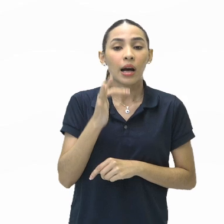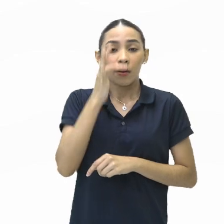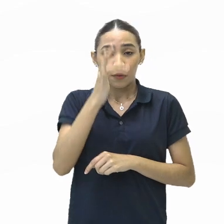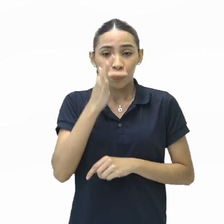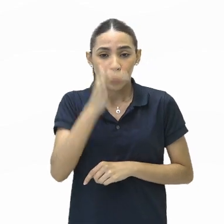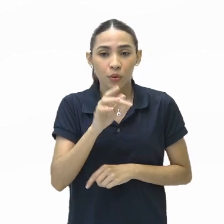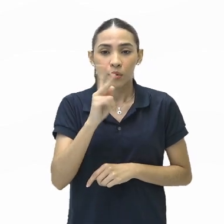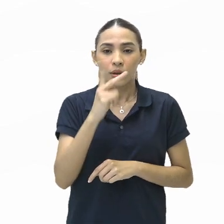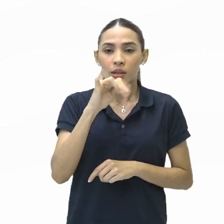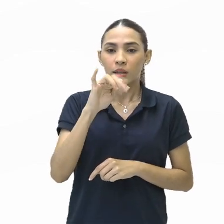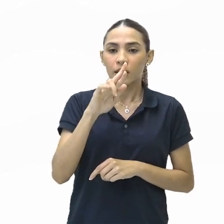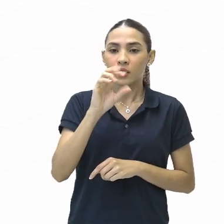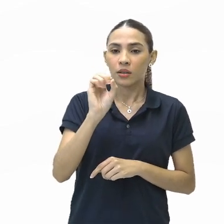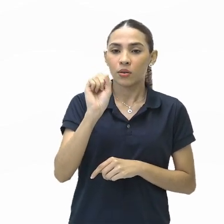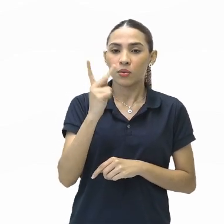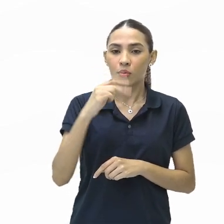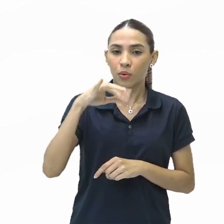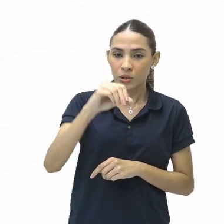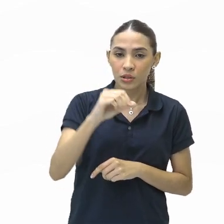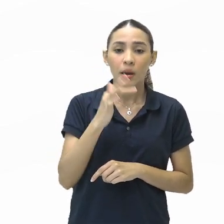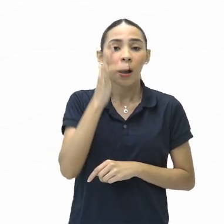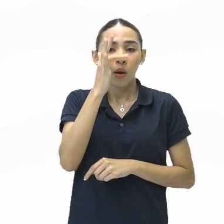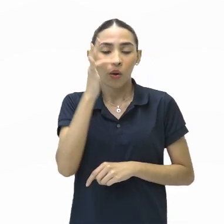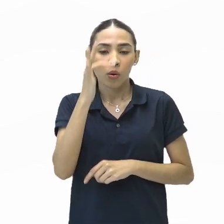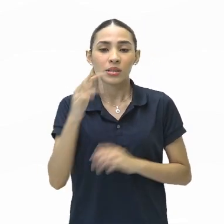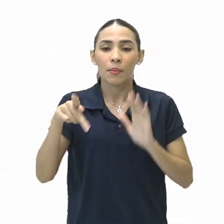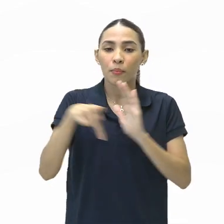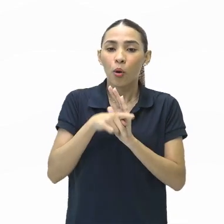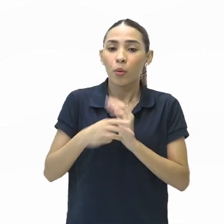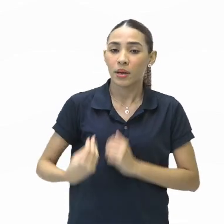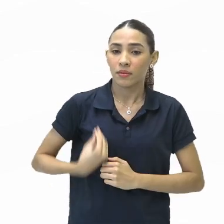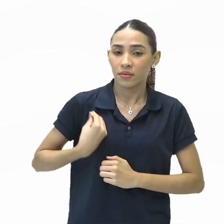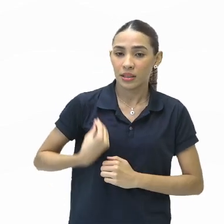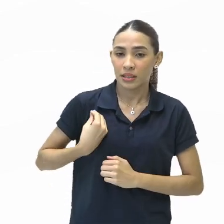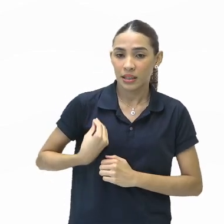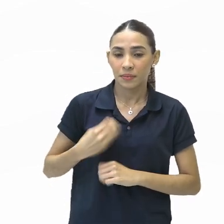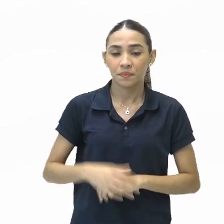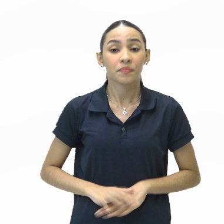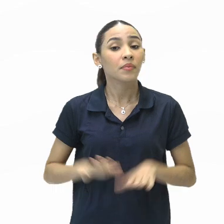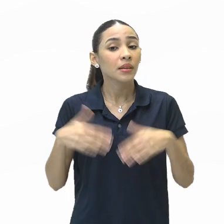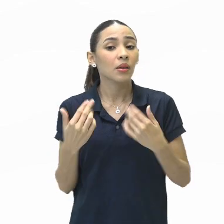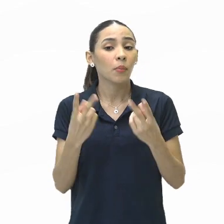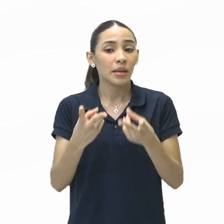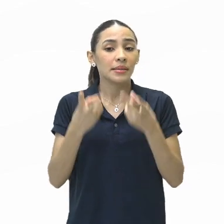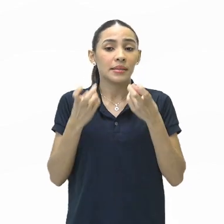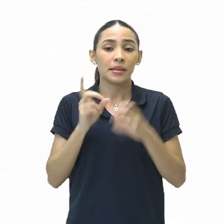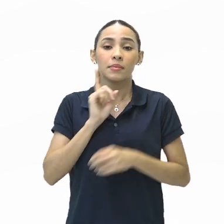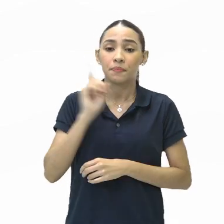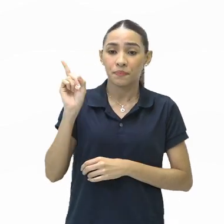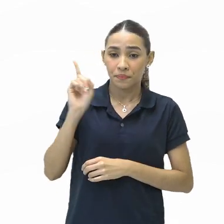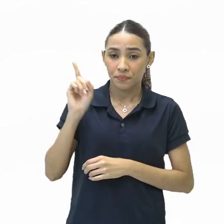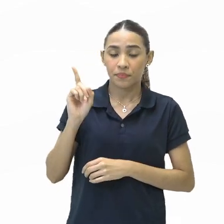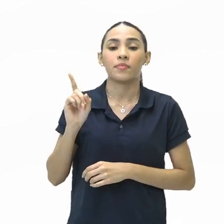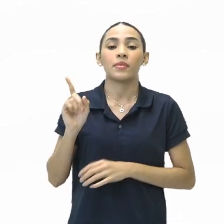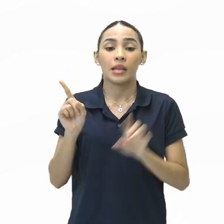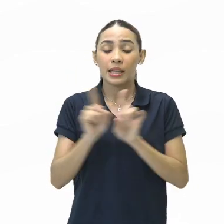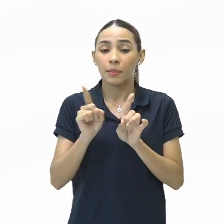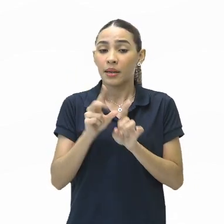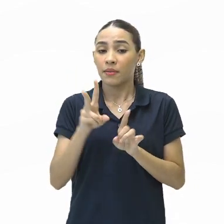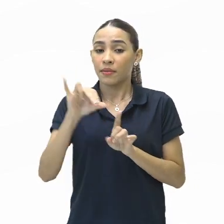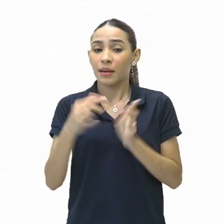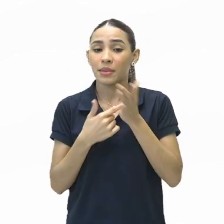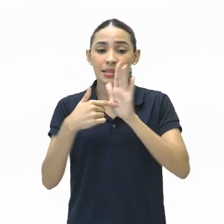de Hiroshima, a rosa hereditária. Então, vejam como ele traz aqui